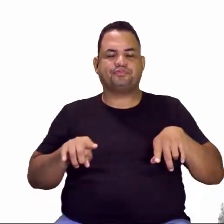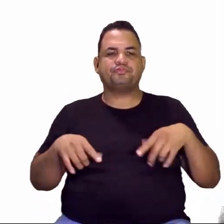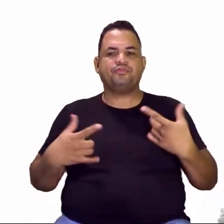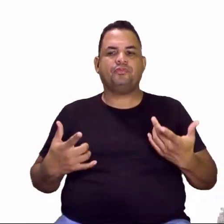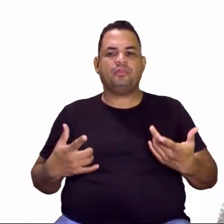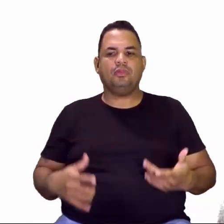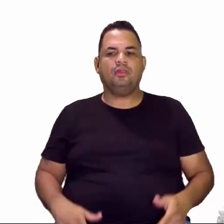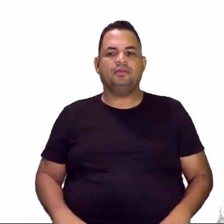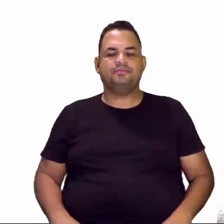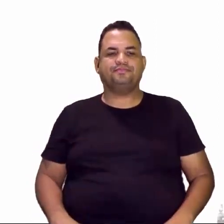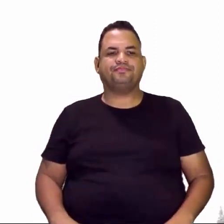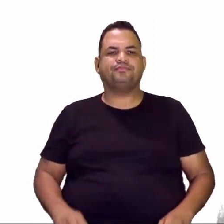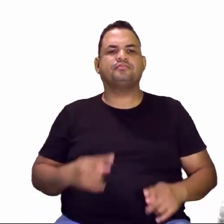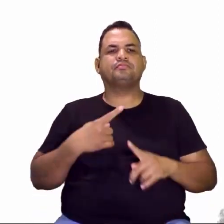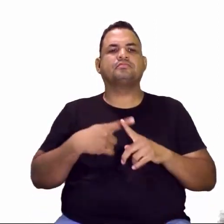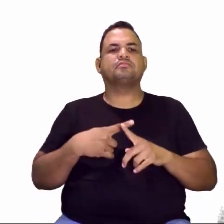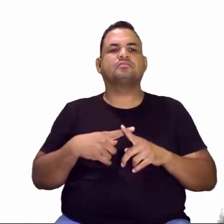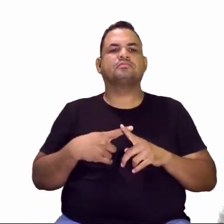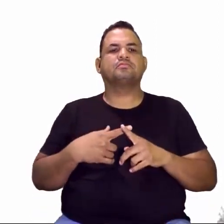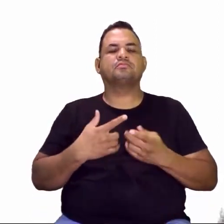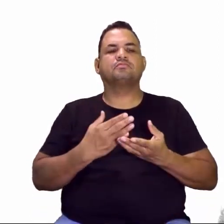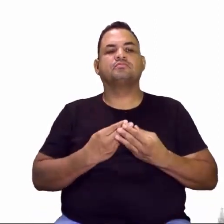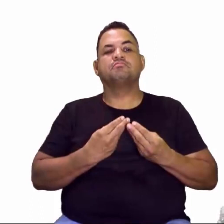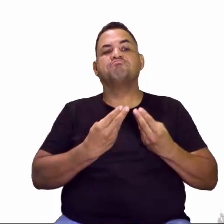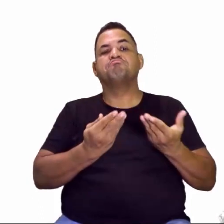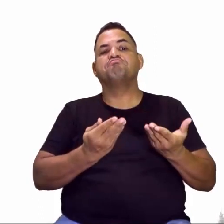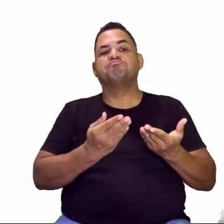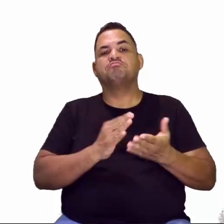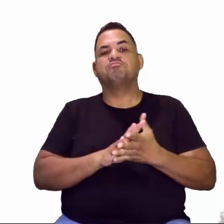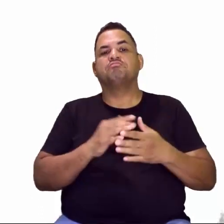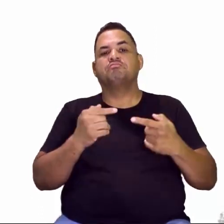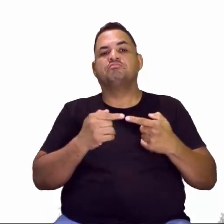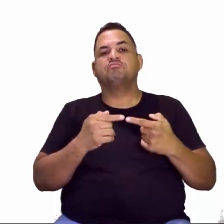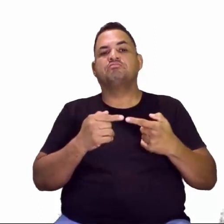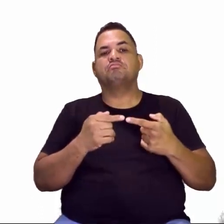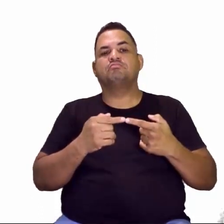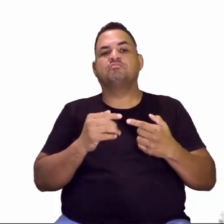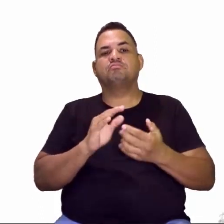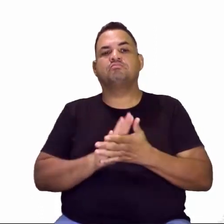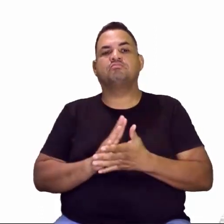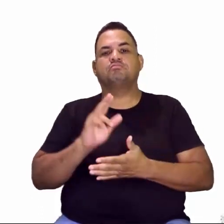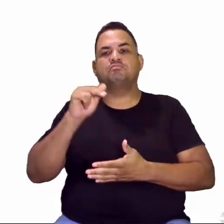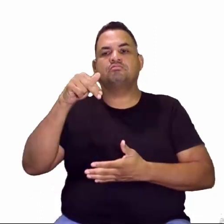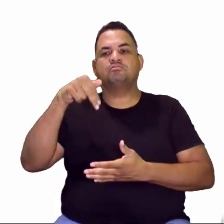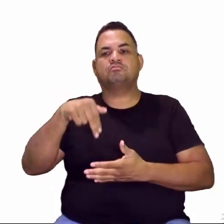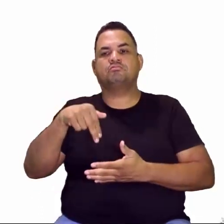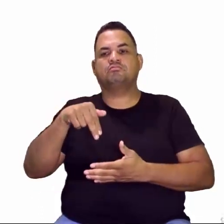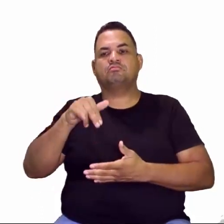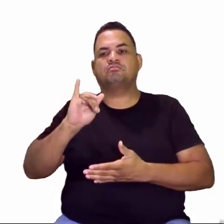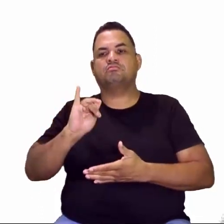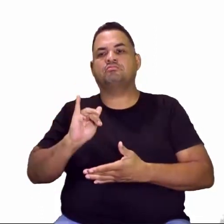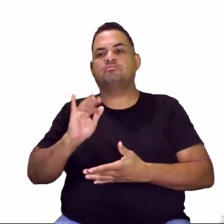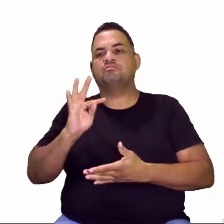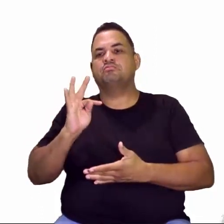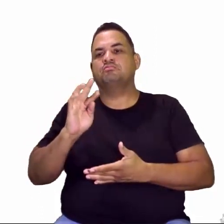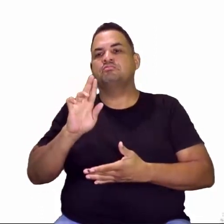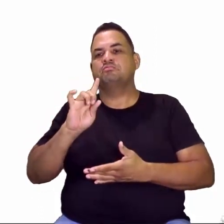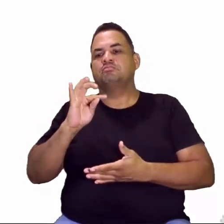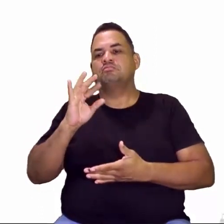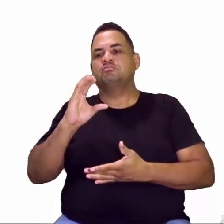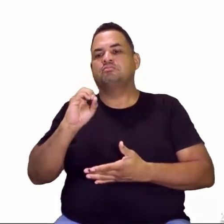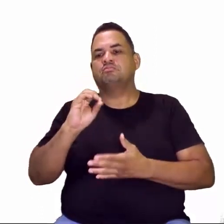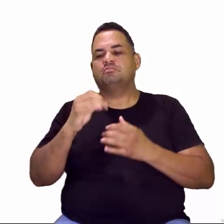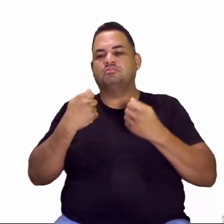Mas, por que que ele me deu a ligação dele com esse nitrato? Primeiramente, para